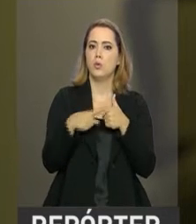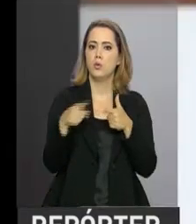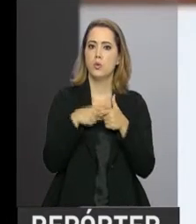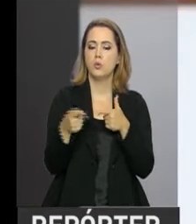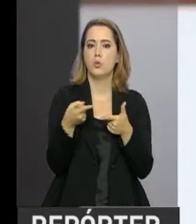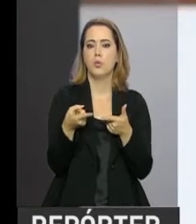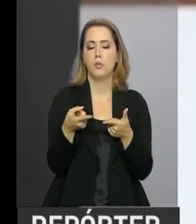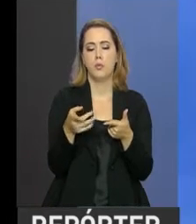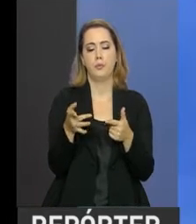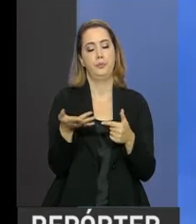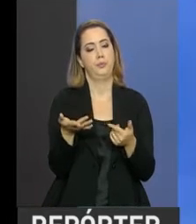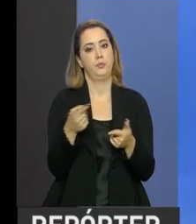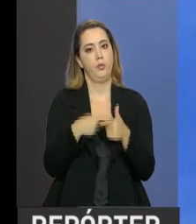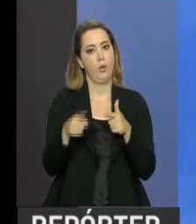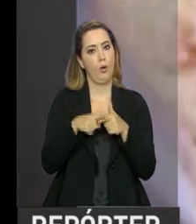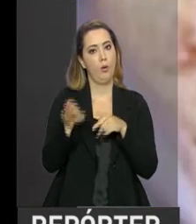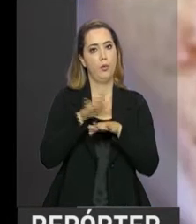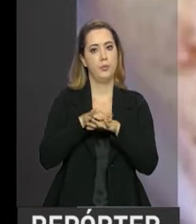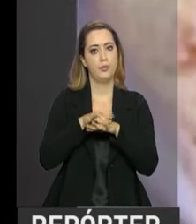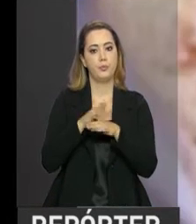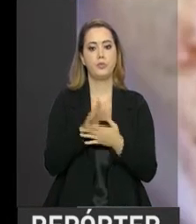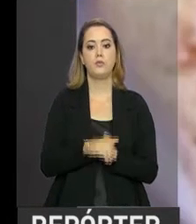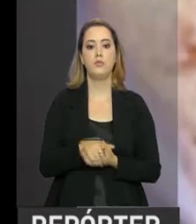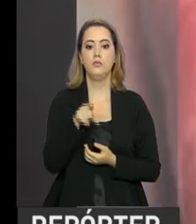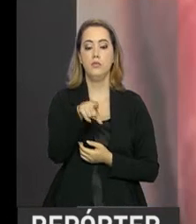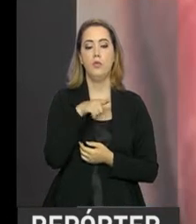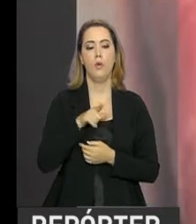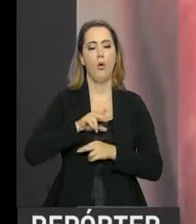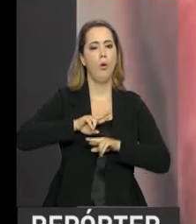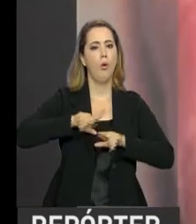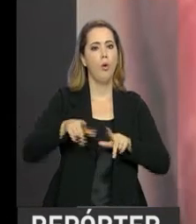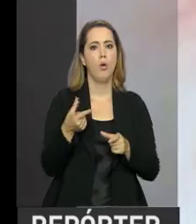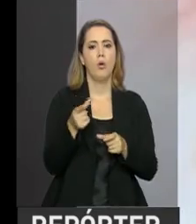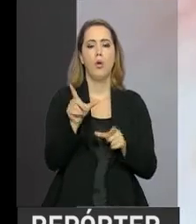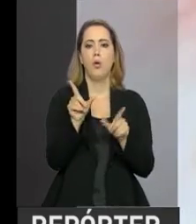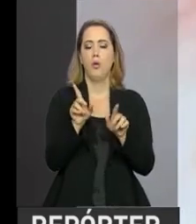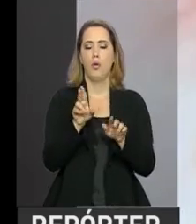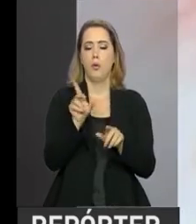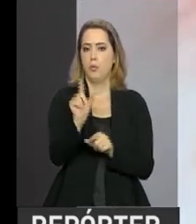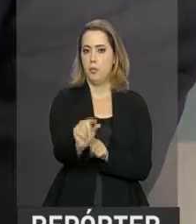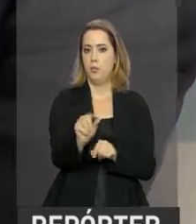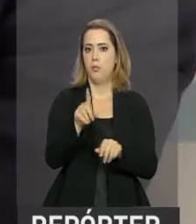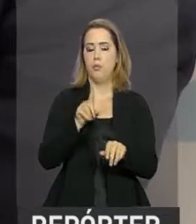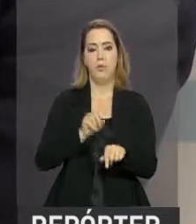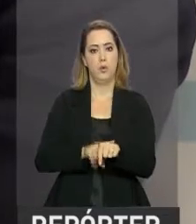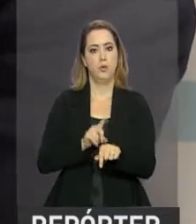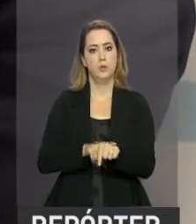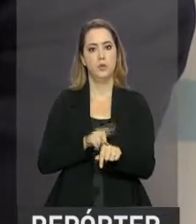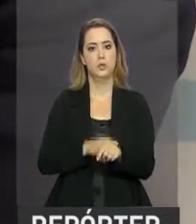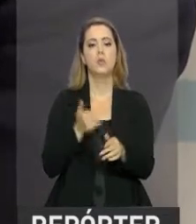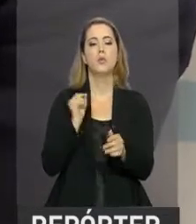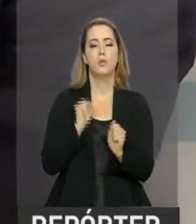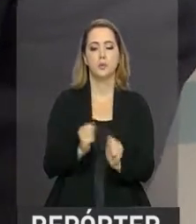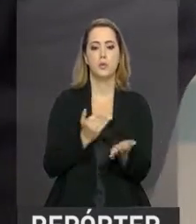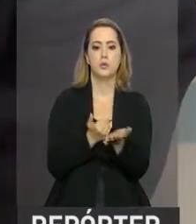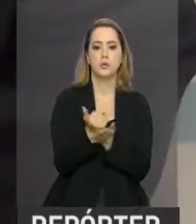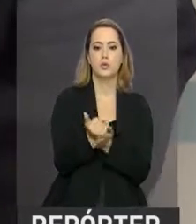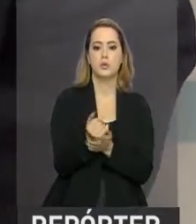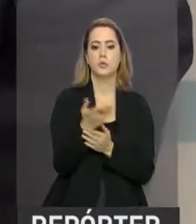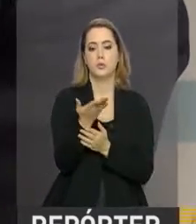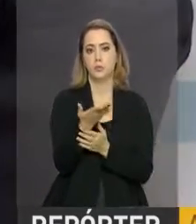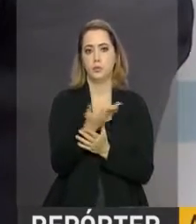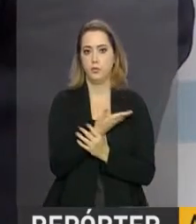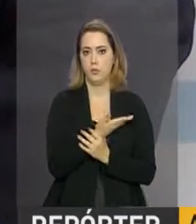os sinais da sífilis podem aparecer em poucas semanas ou alguns meses a pode iniciar com uma pequena